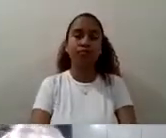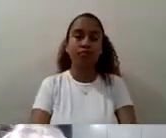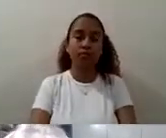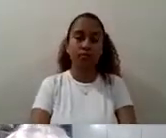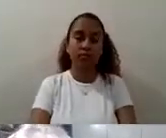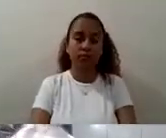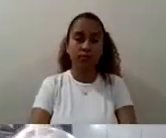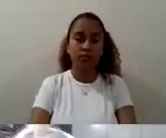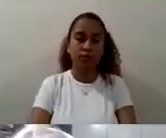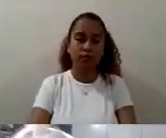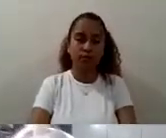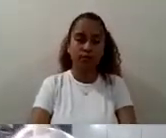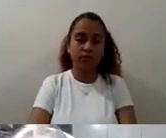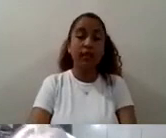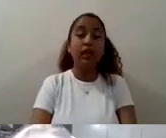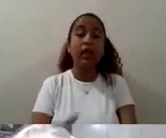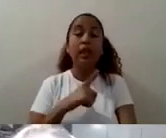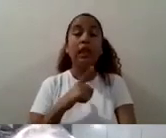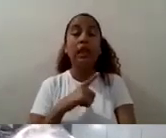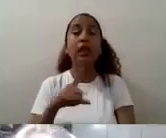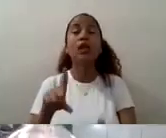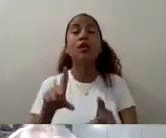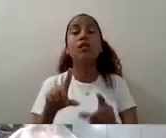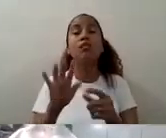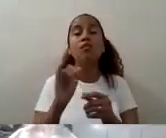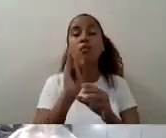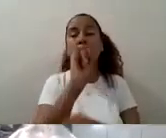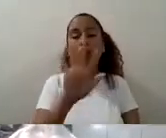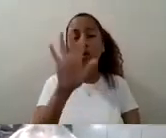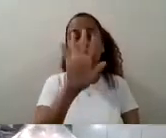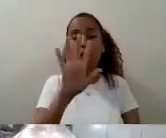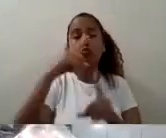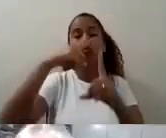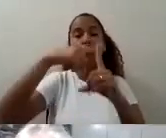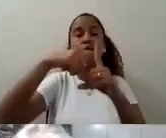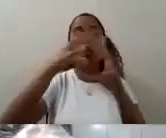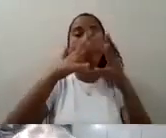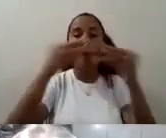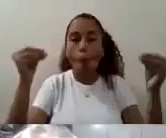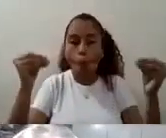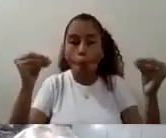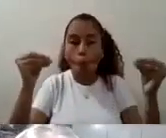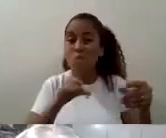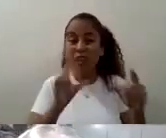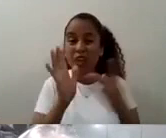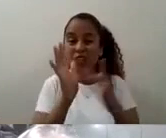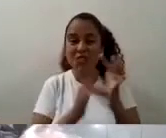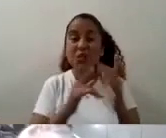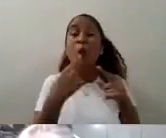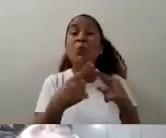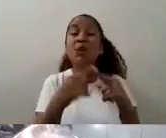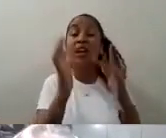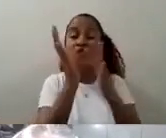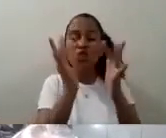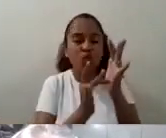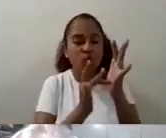uma cruz vazia, que diz que Cristo está ressuscitado. E esse Cristo ressuscitado nos